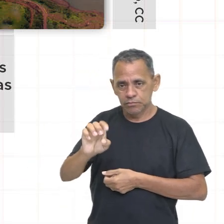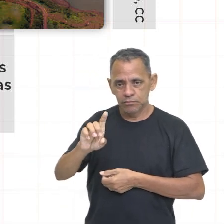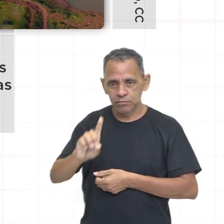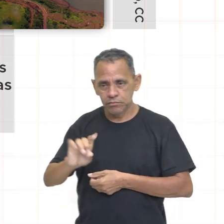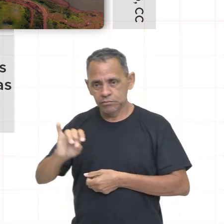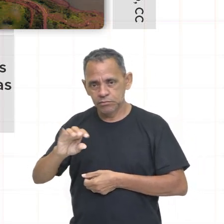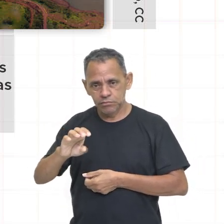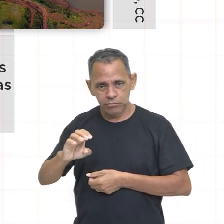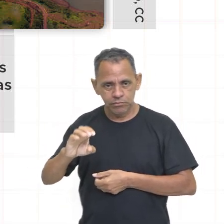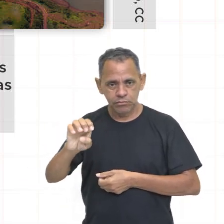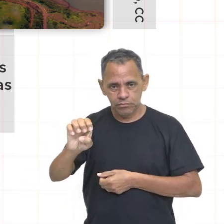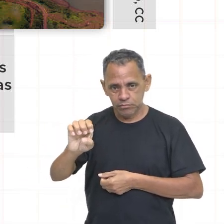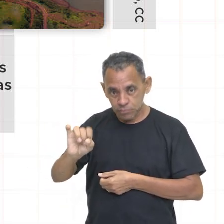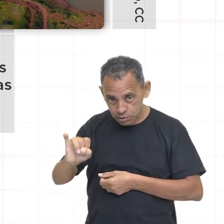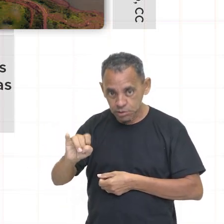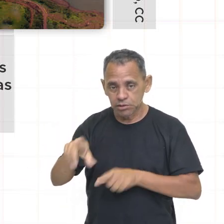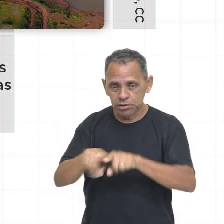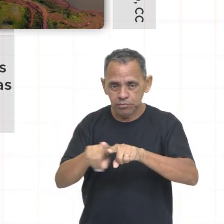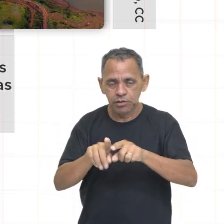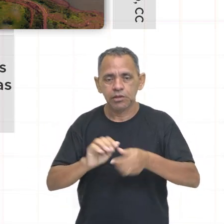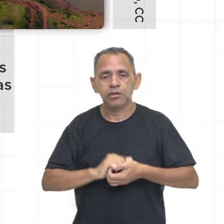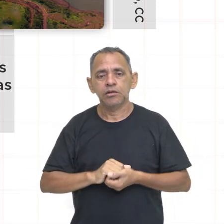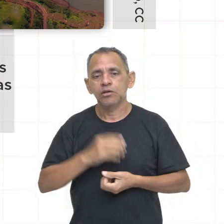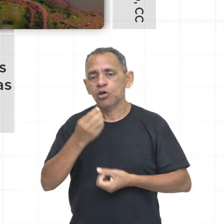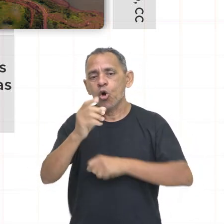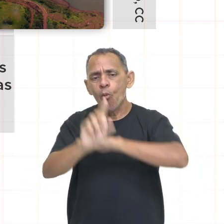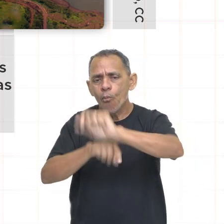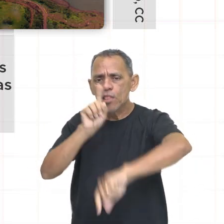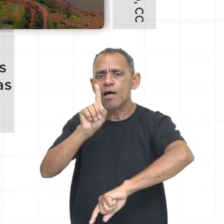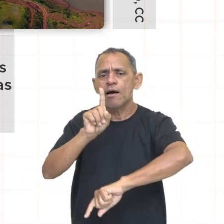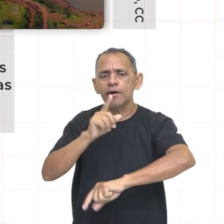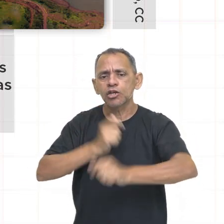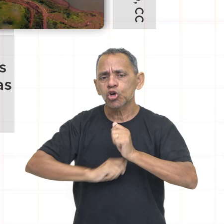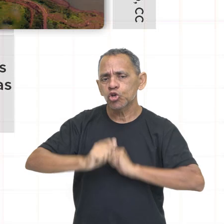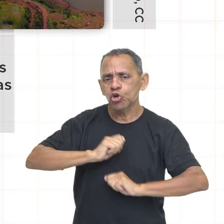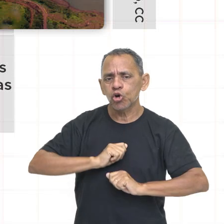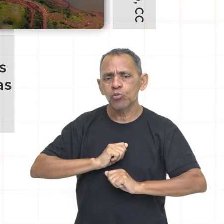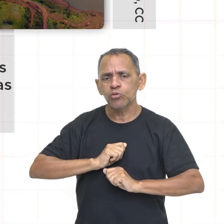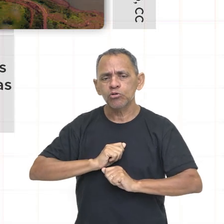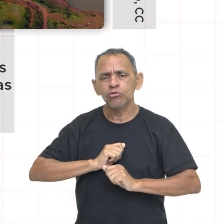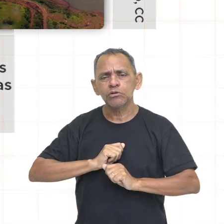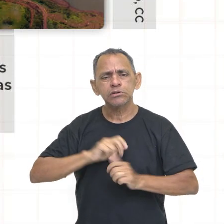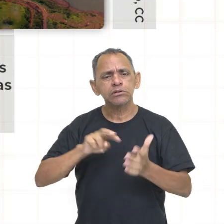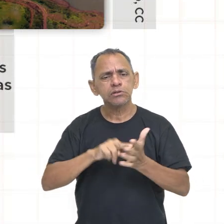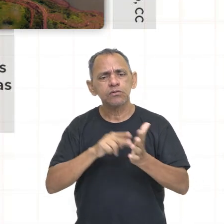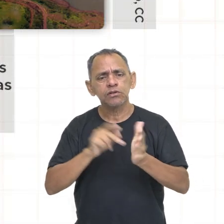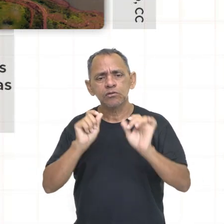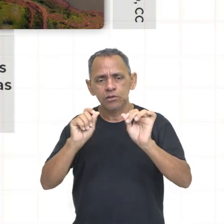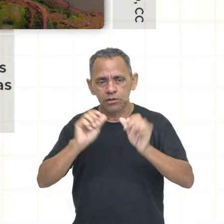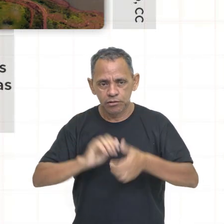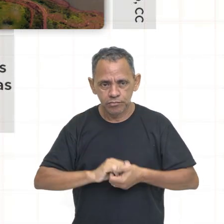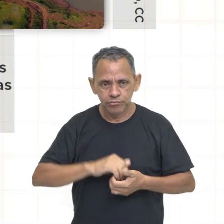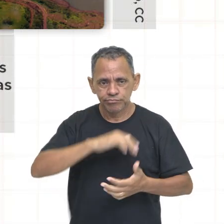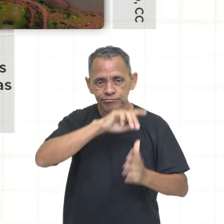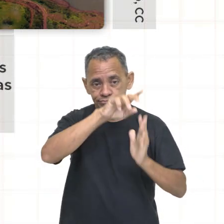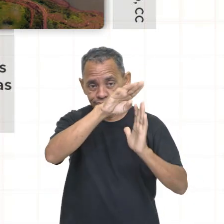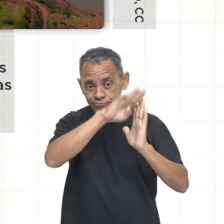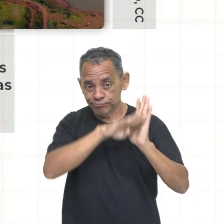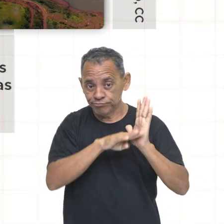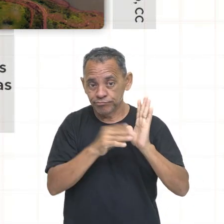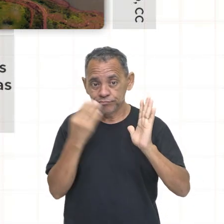Desenvolvimento econômico conhecido como milagre econômico. Quando se fala de milagre econômico, nós podemos fazer